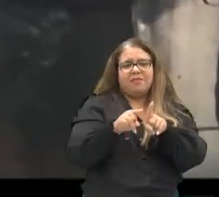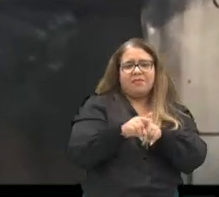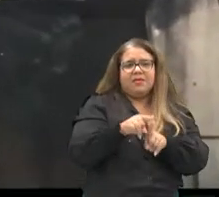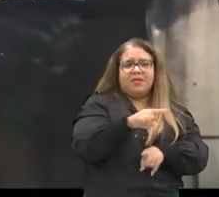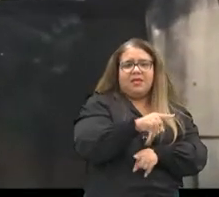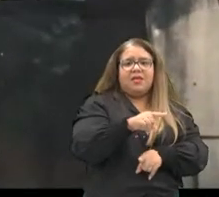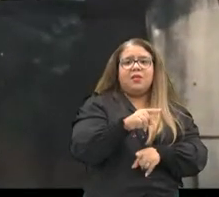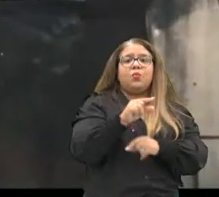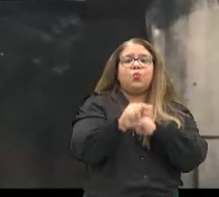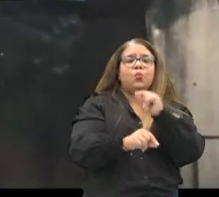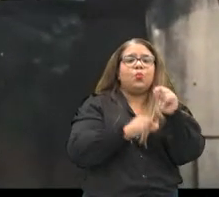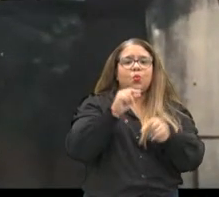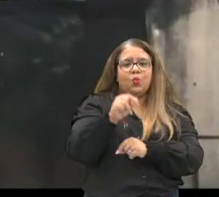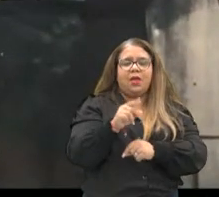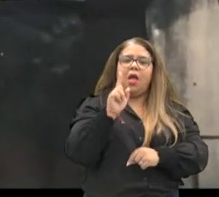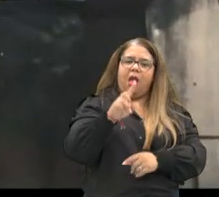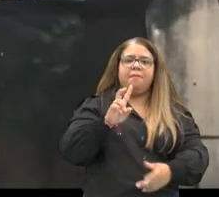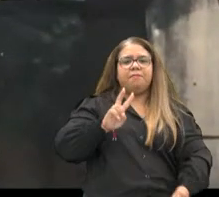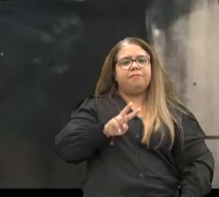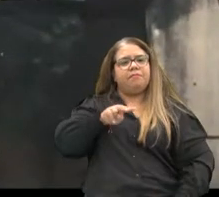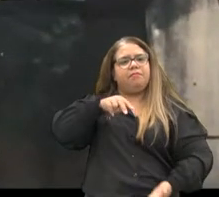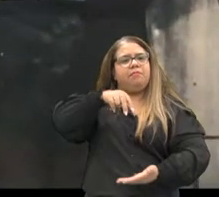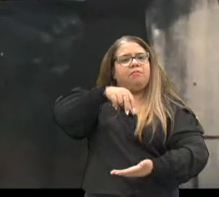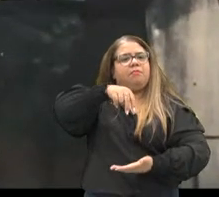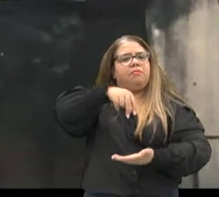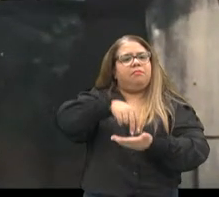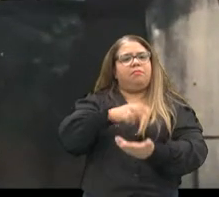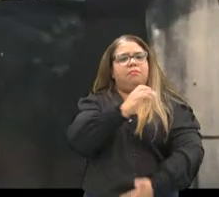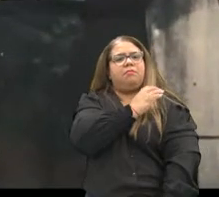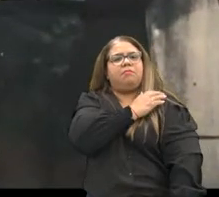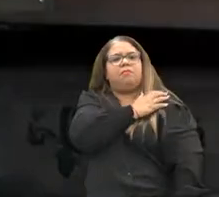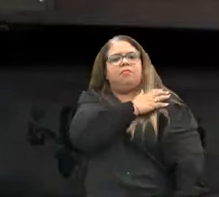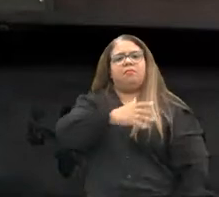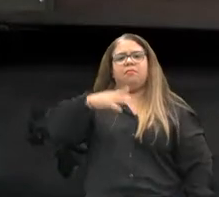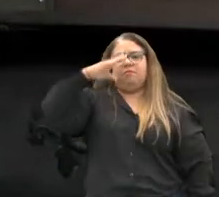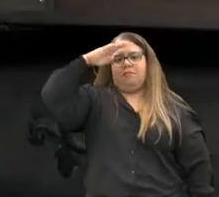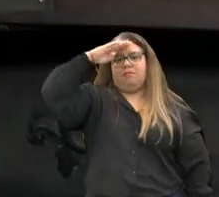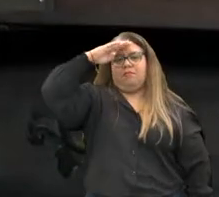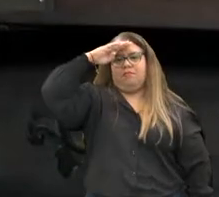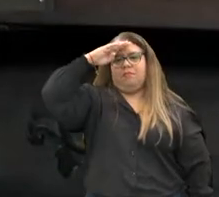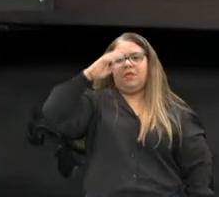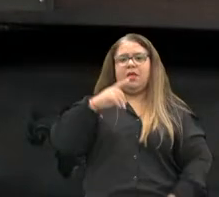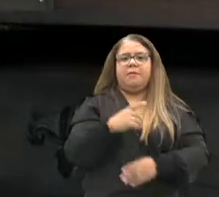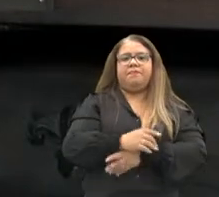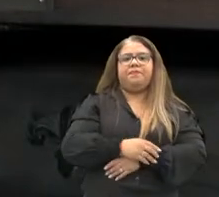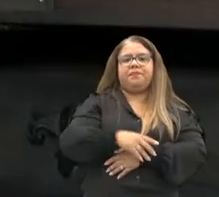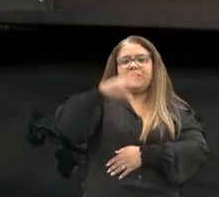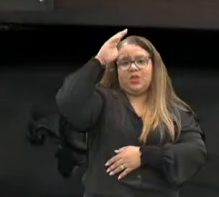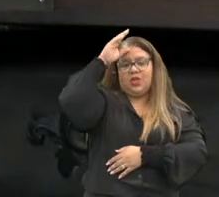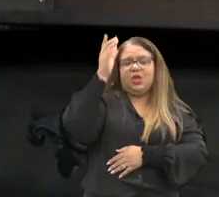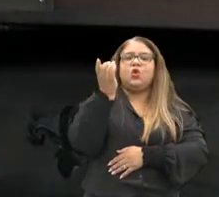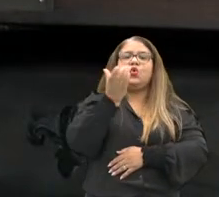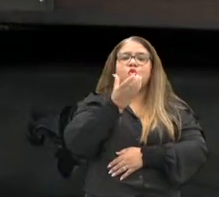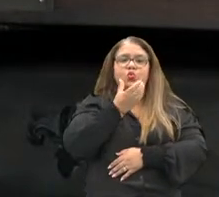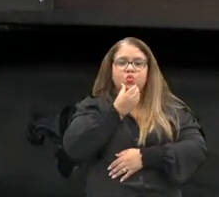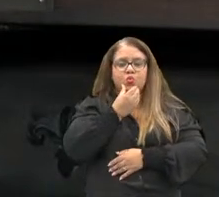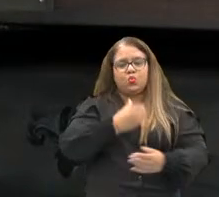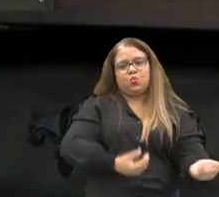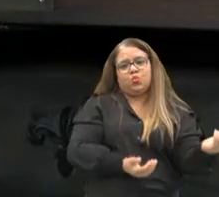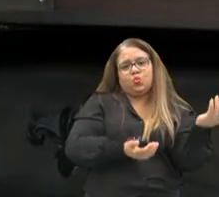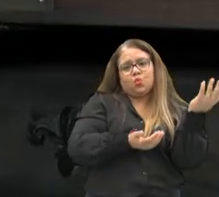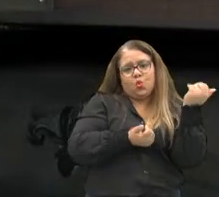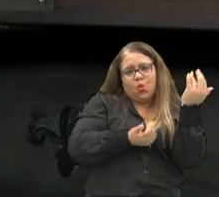Filinto conquistou uma posição no Exército Nacional. Tio Fenelon saiu jovem